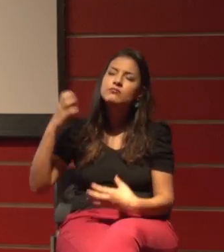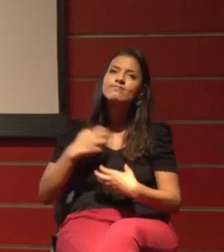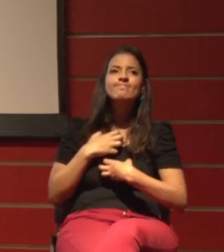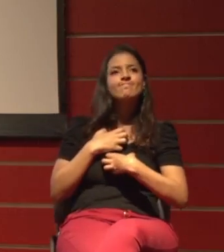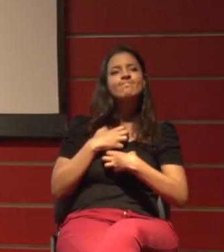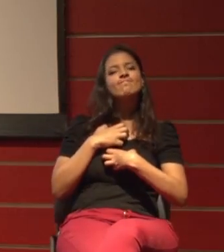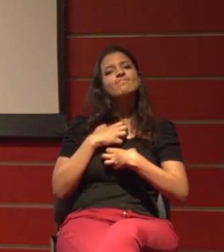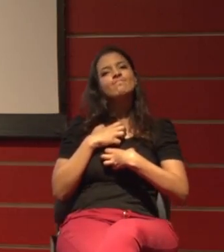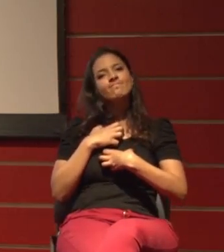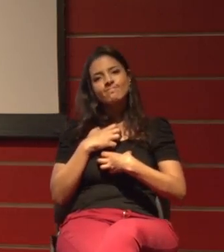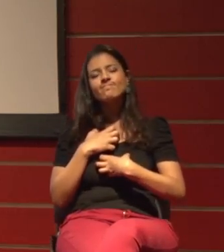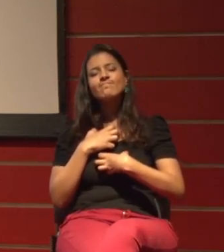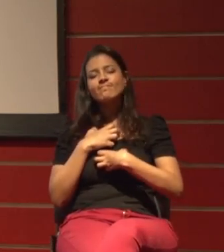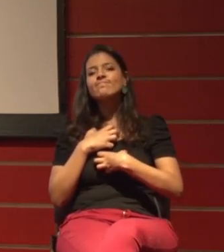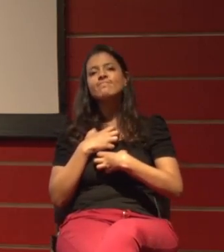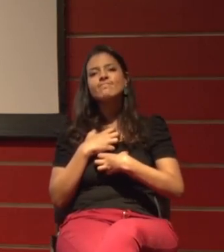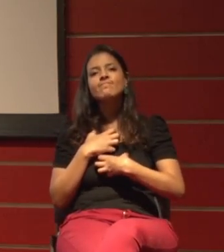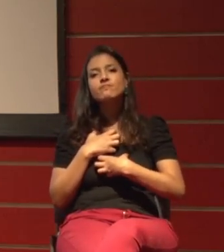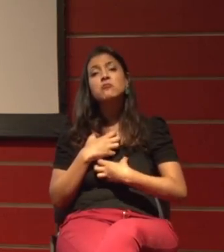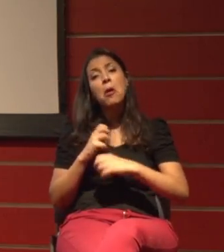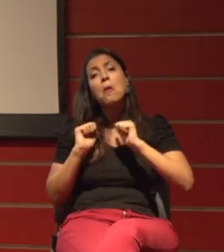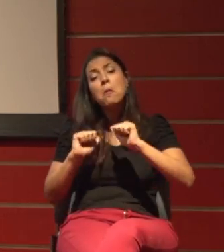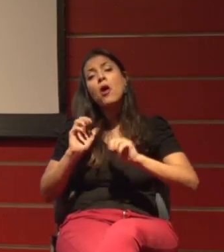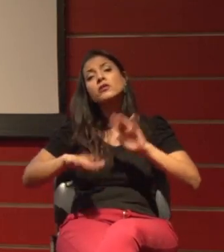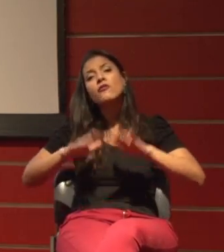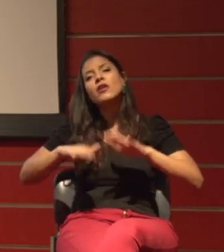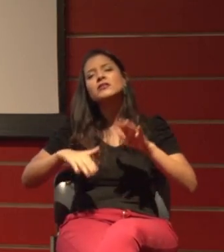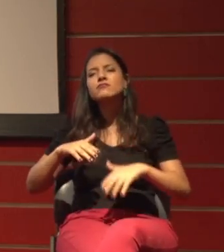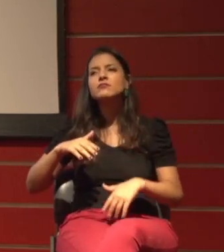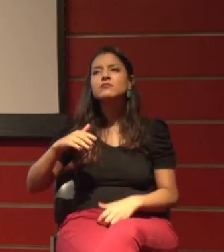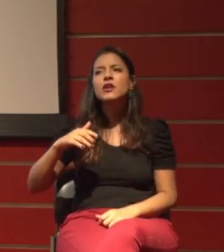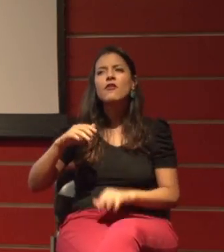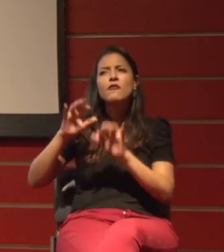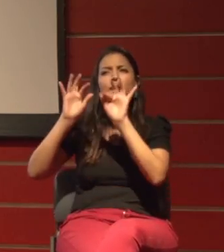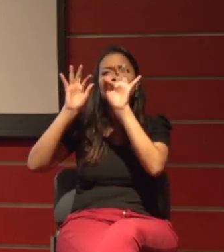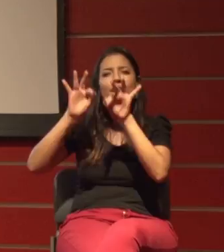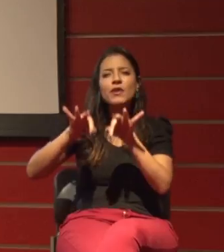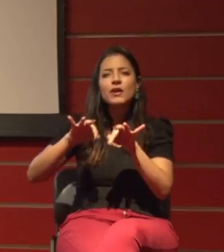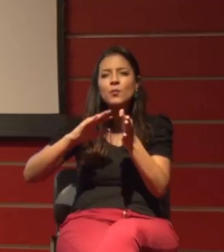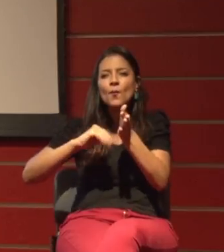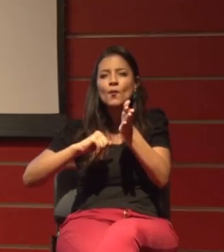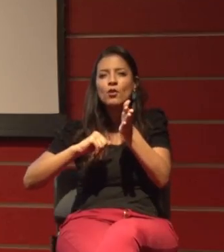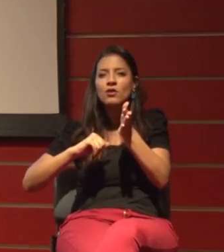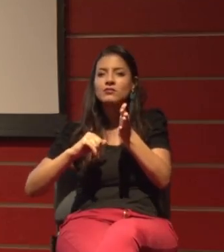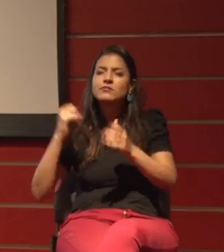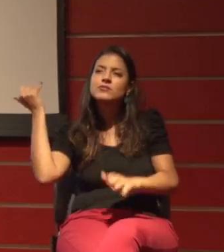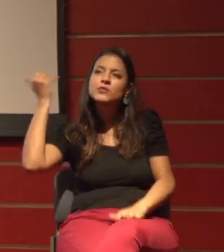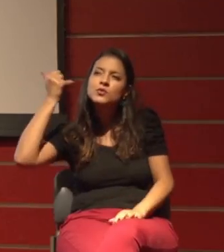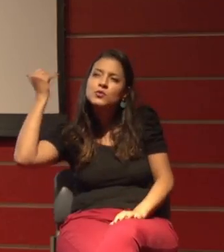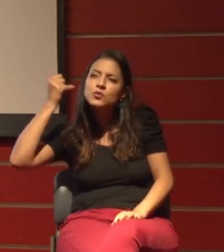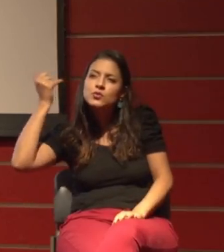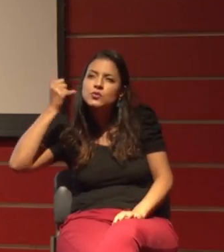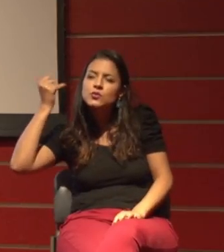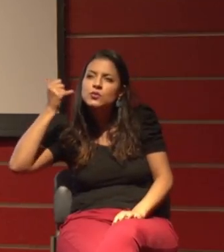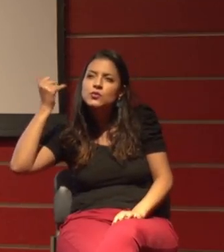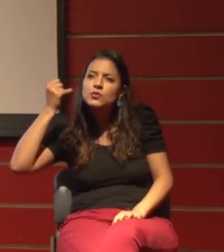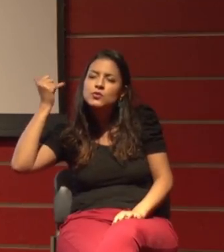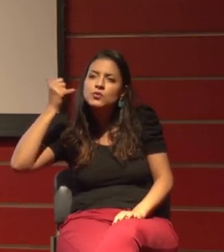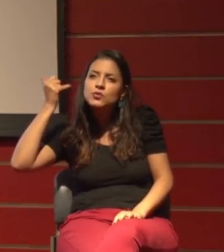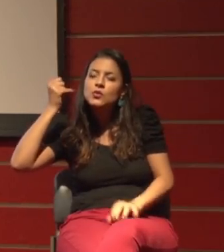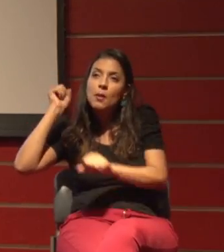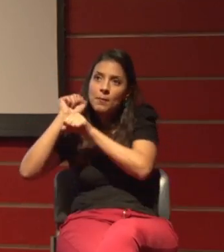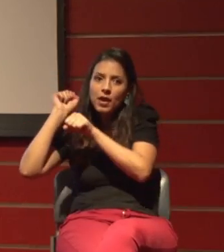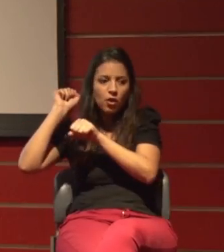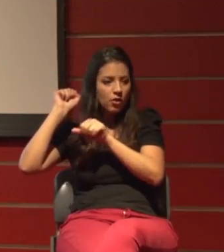pode deixar pode ser deixar um grande espaço para minha imaginação né não necessariamente eu preciso fech o o Inclusive eu não